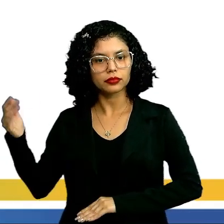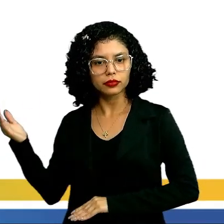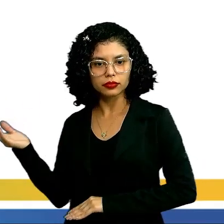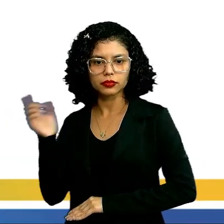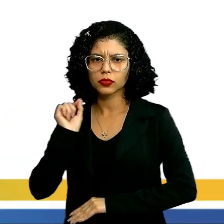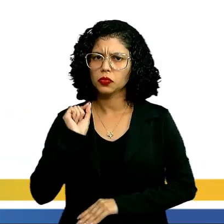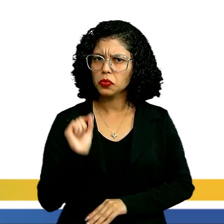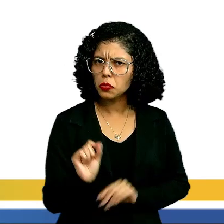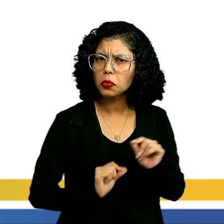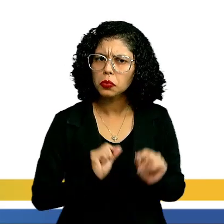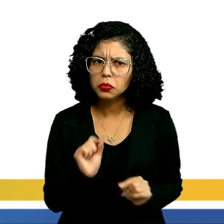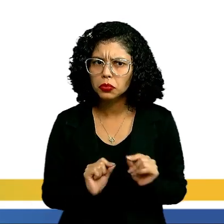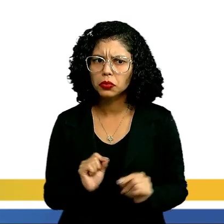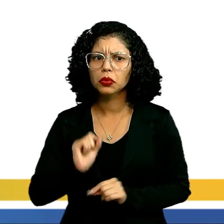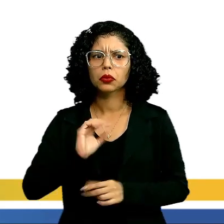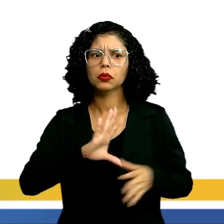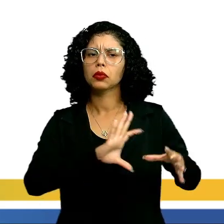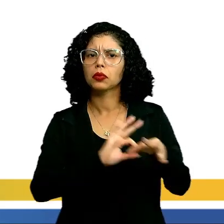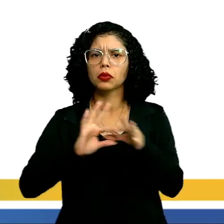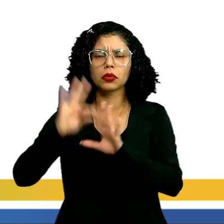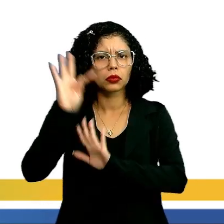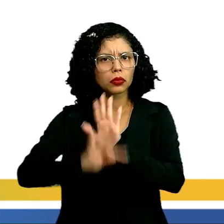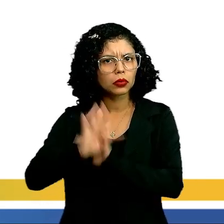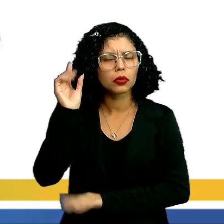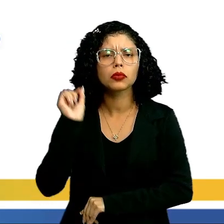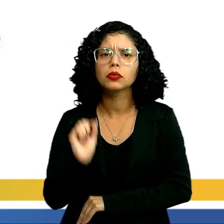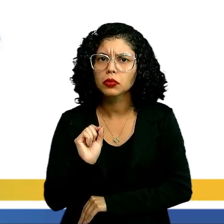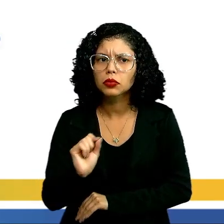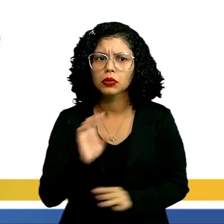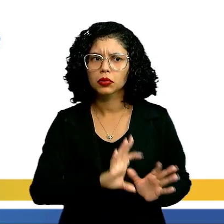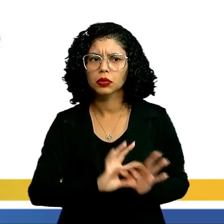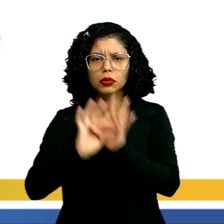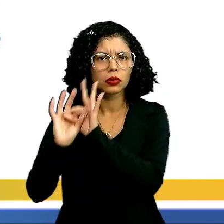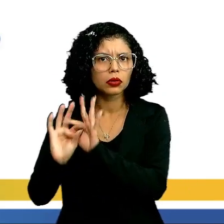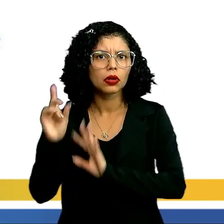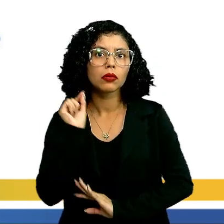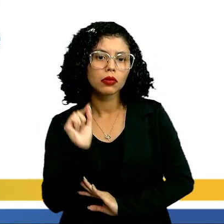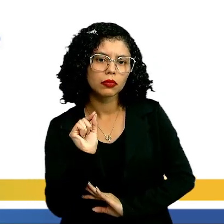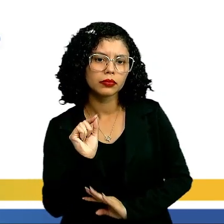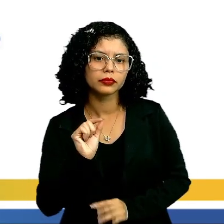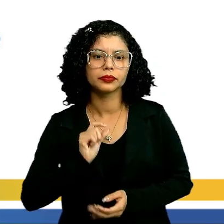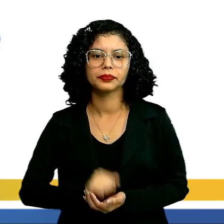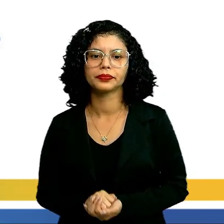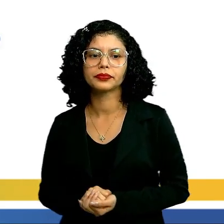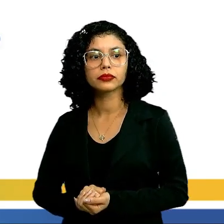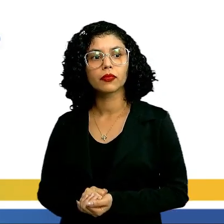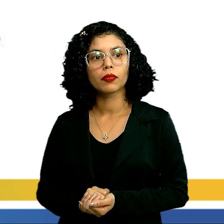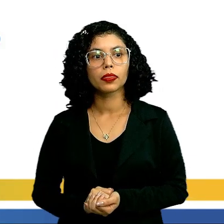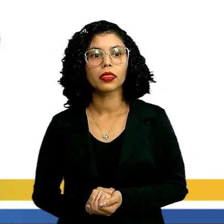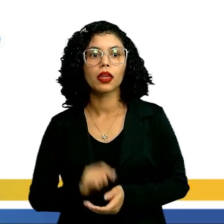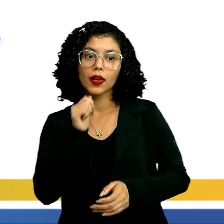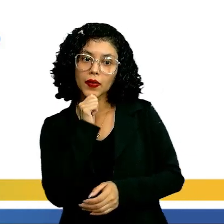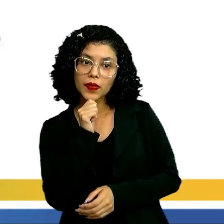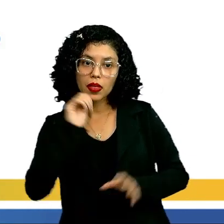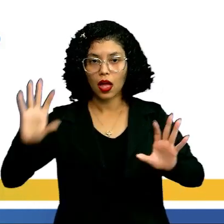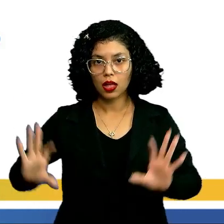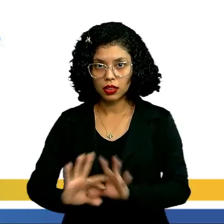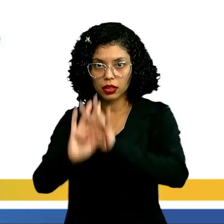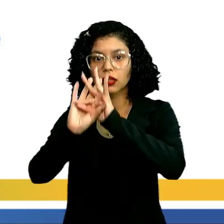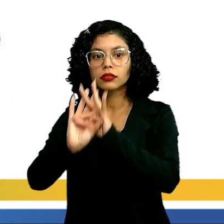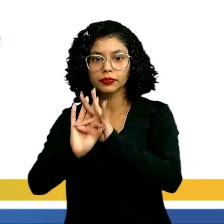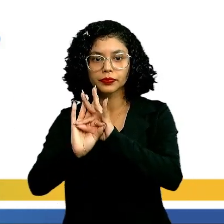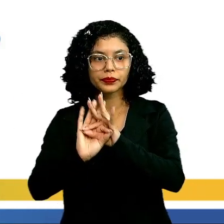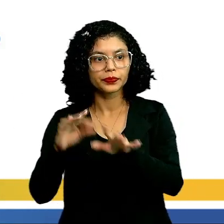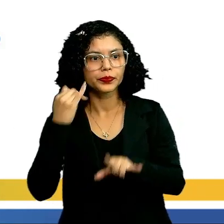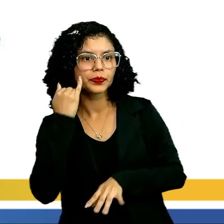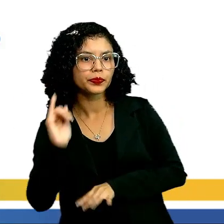Mas o que é uma coesão textual? Professora, o que é uma coesão textual? É uma costura que liga as ideias de um